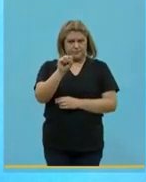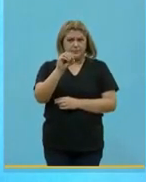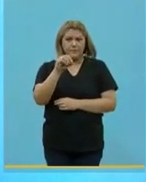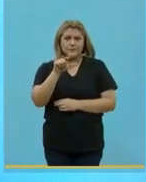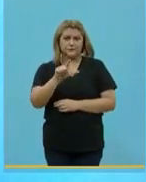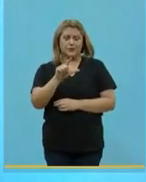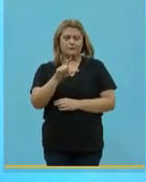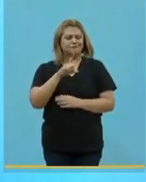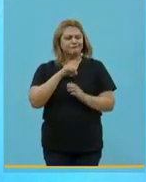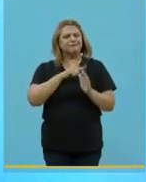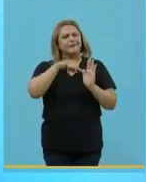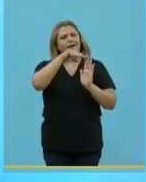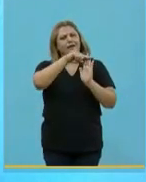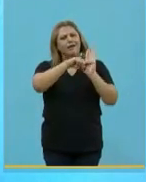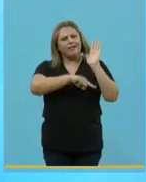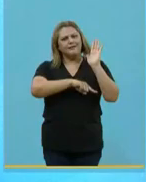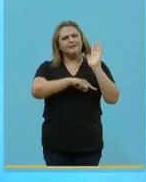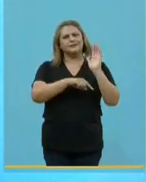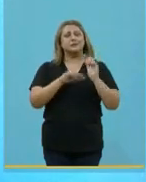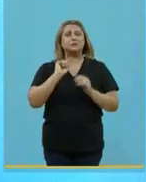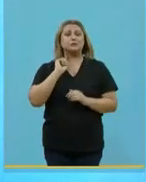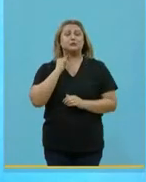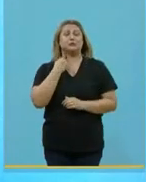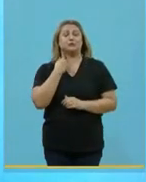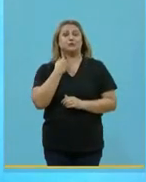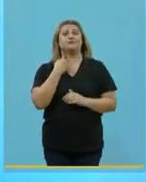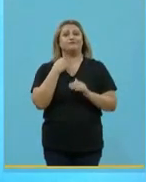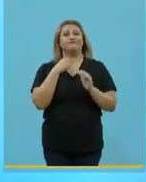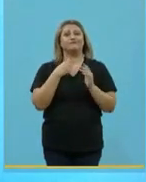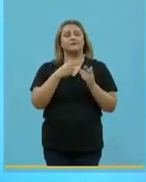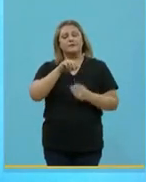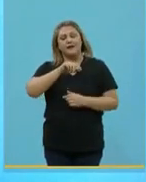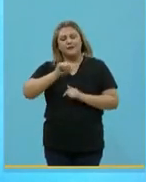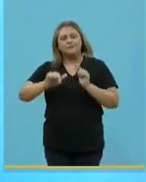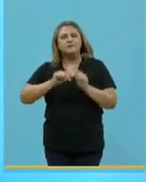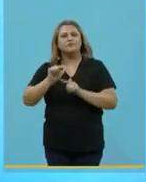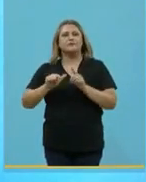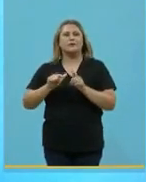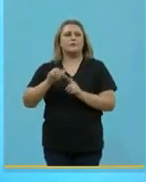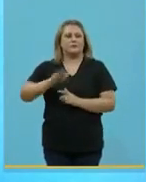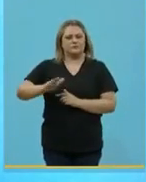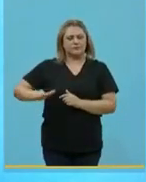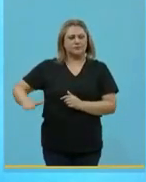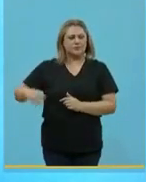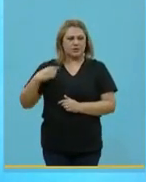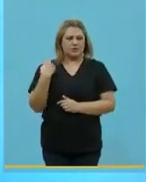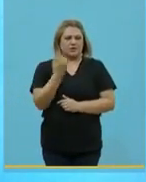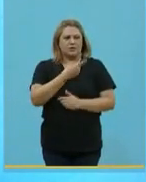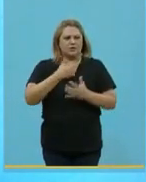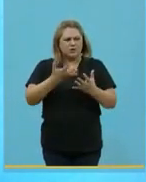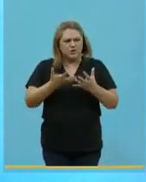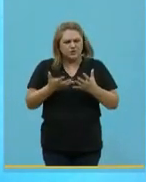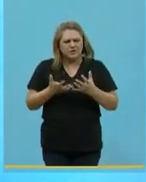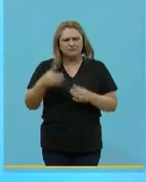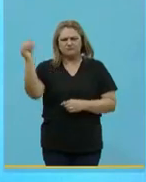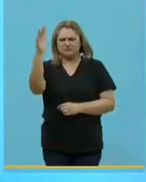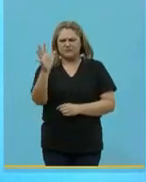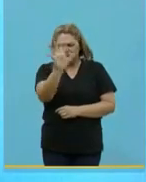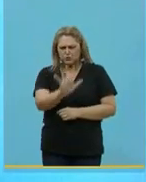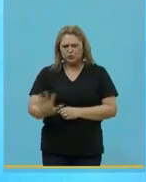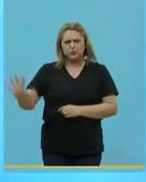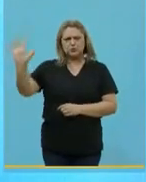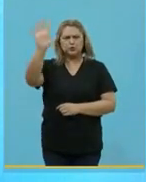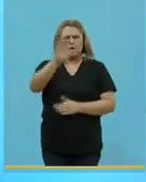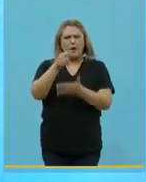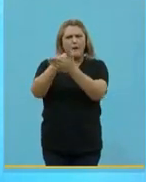infantil nós queremos federalizar e levar essa proposta para todo o brasil qualquer empresa que seja pega com o